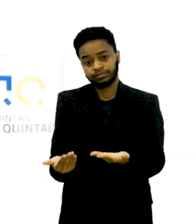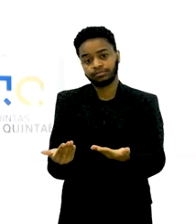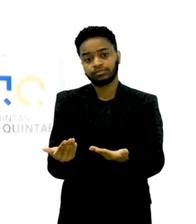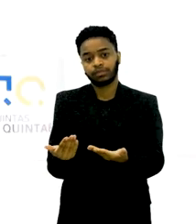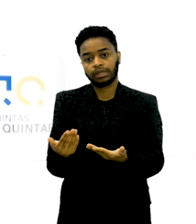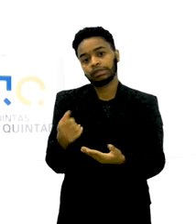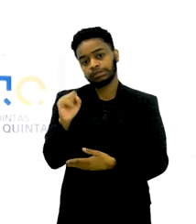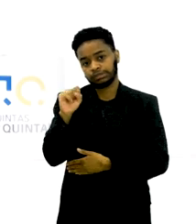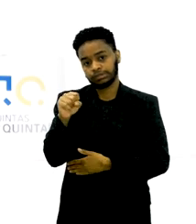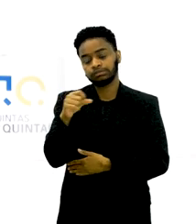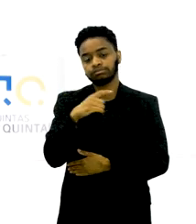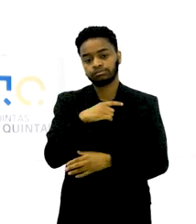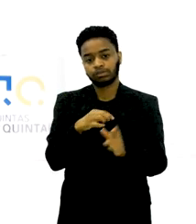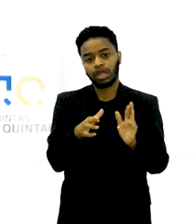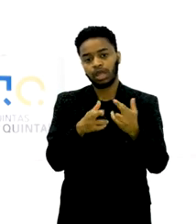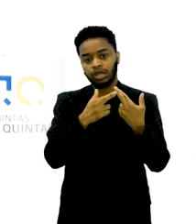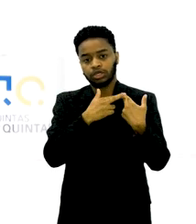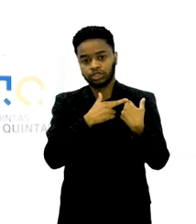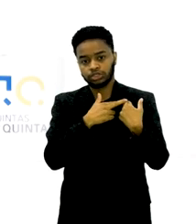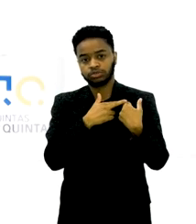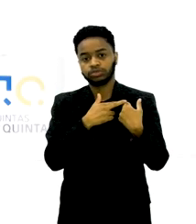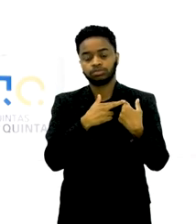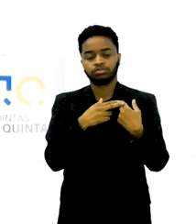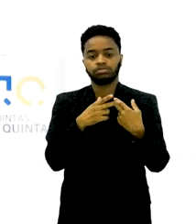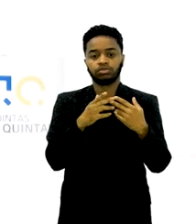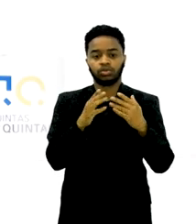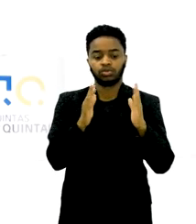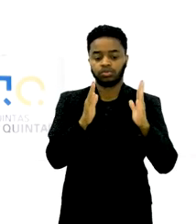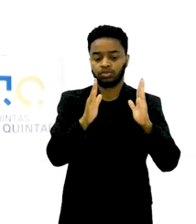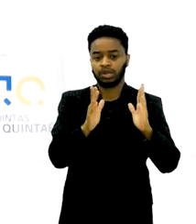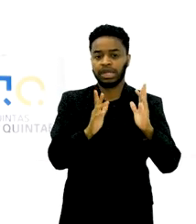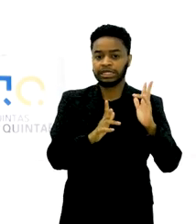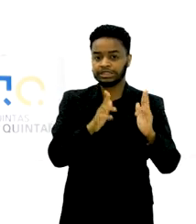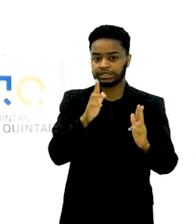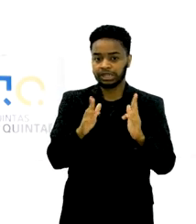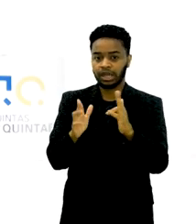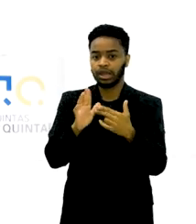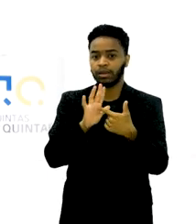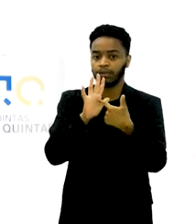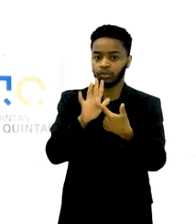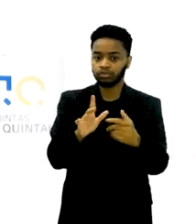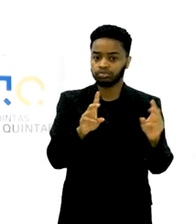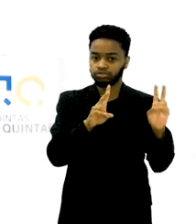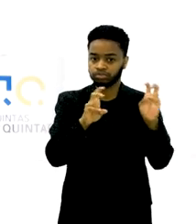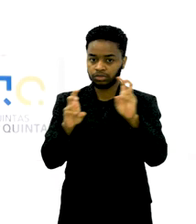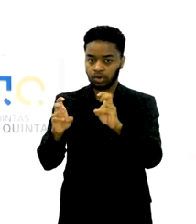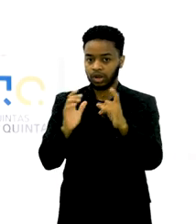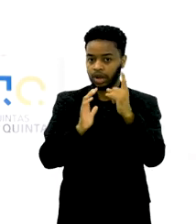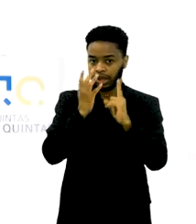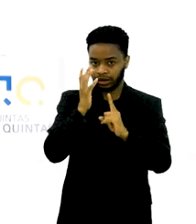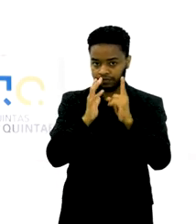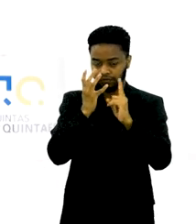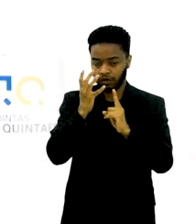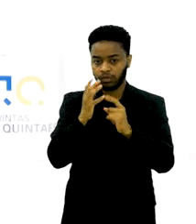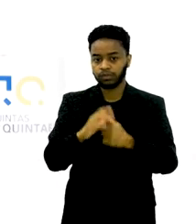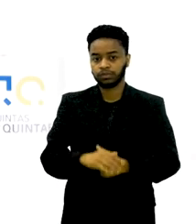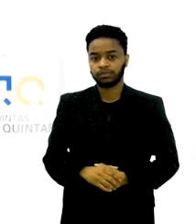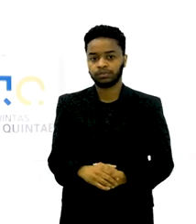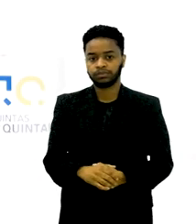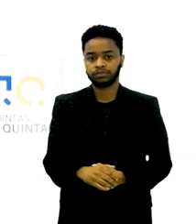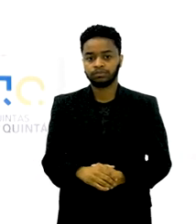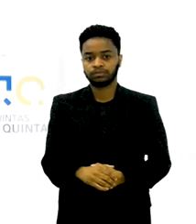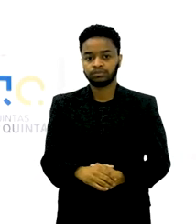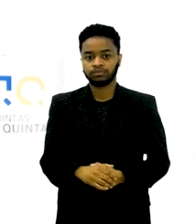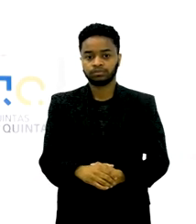fui sim fui mas assim fui responsável por uma por essa série que começou a trabalhar a questão do carnaval né